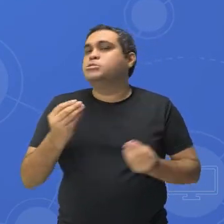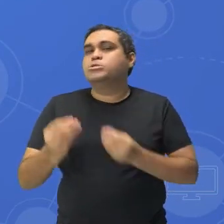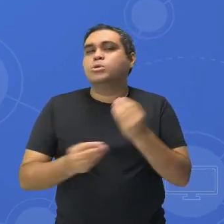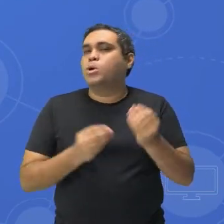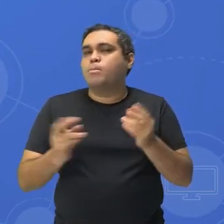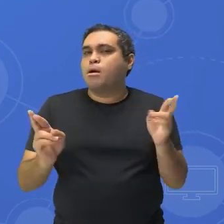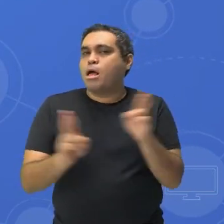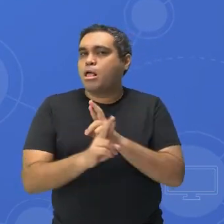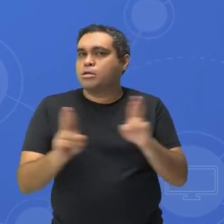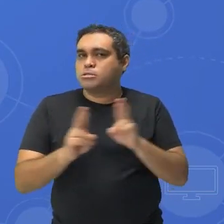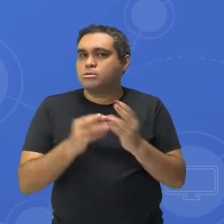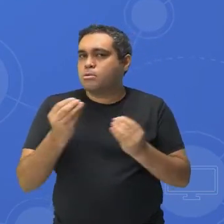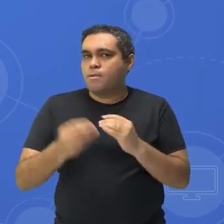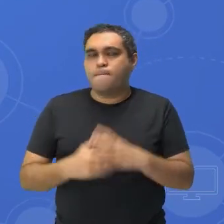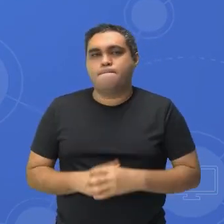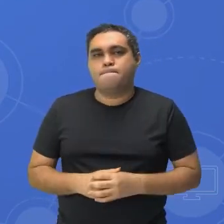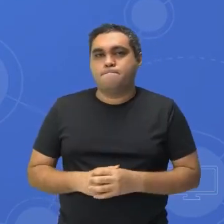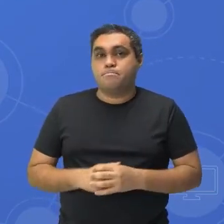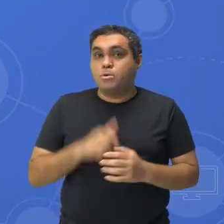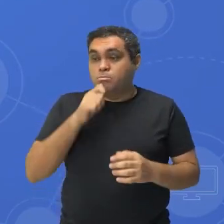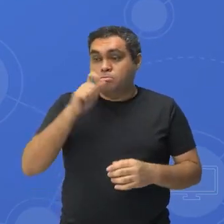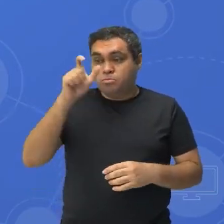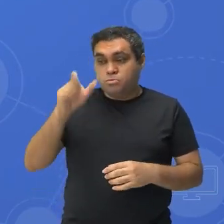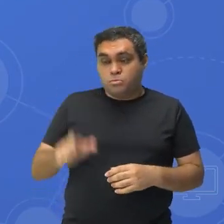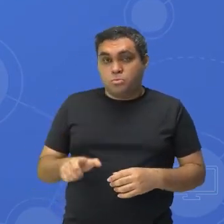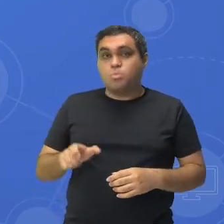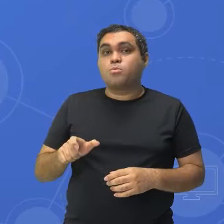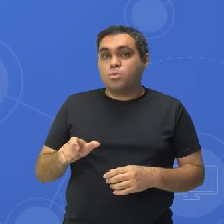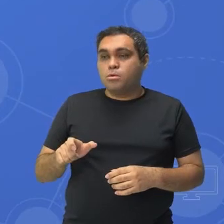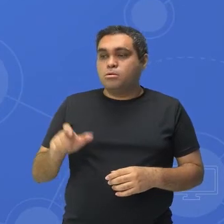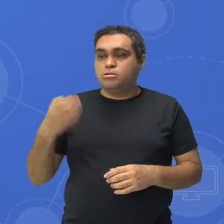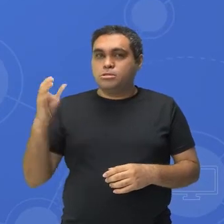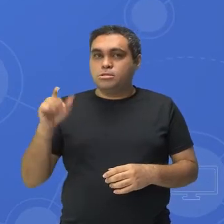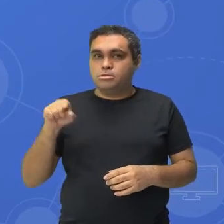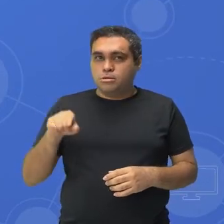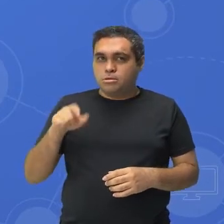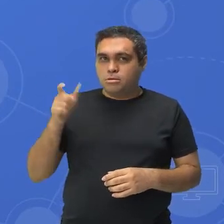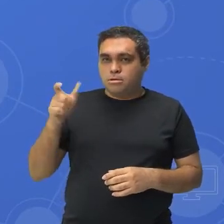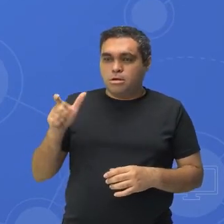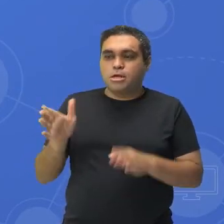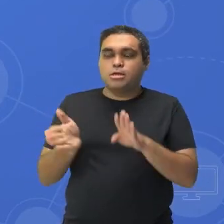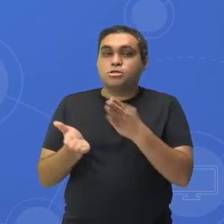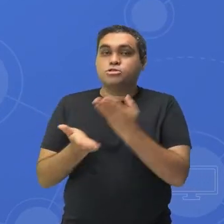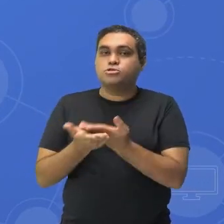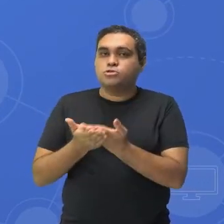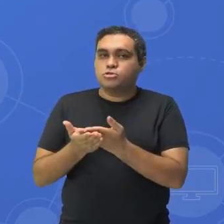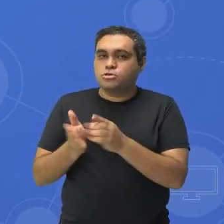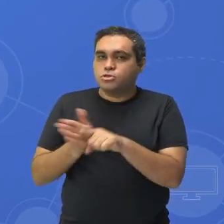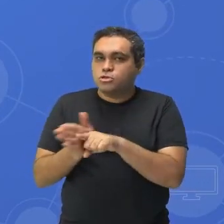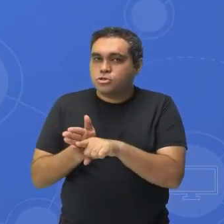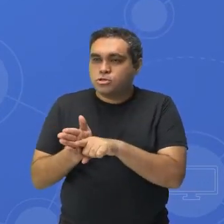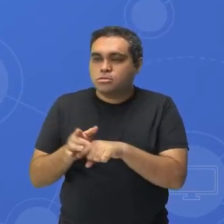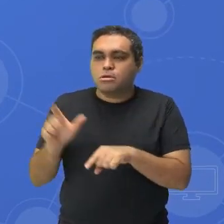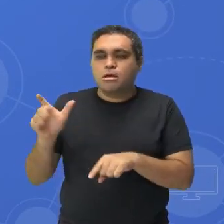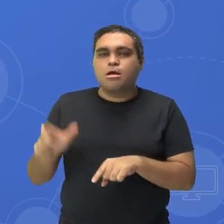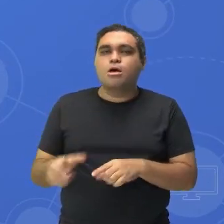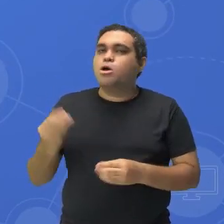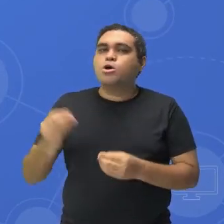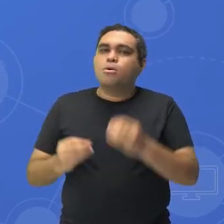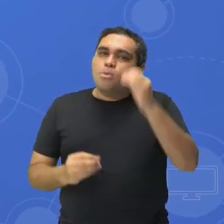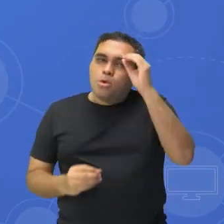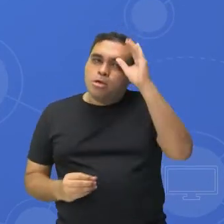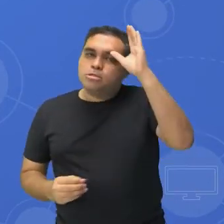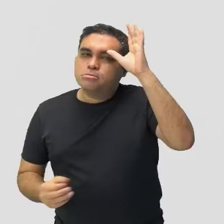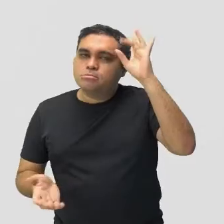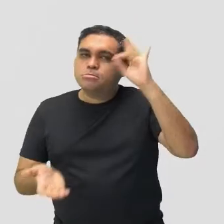com o cientista, digamos assim? Com o conhecimento, ela se dá através de duas formas.